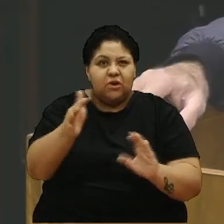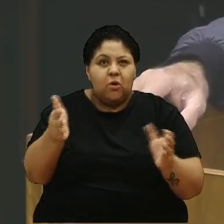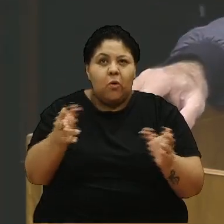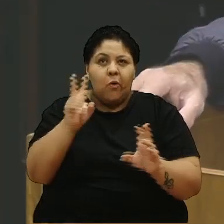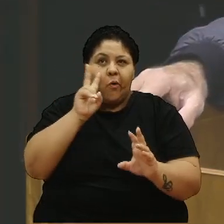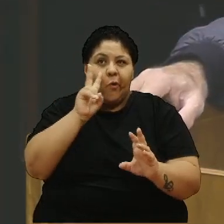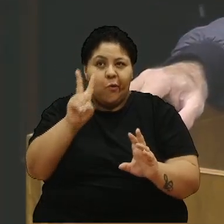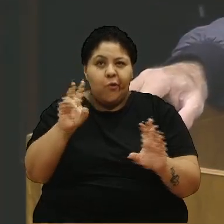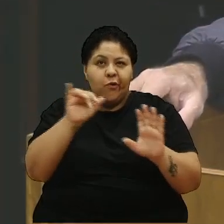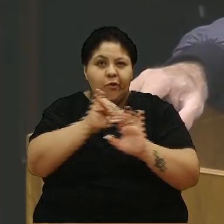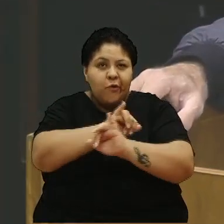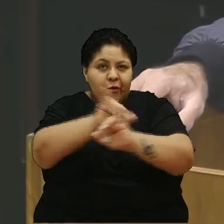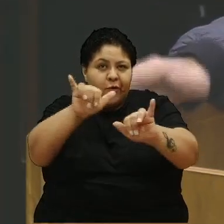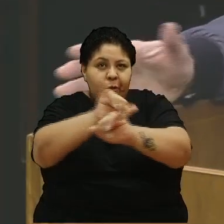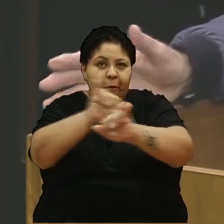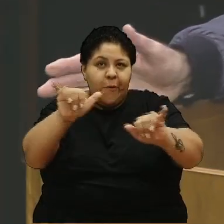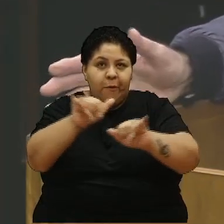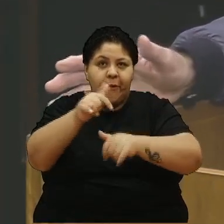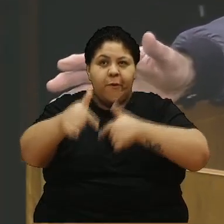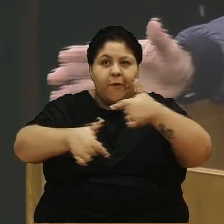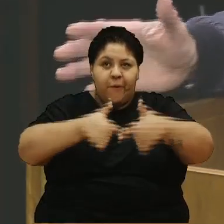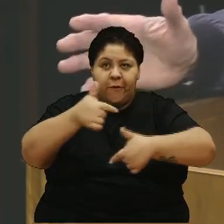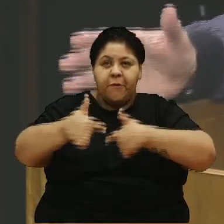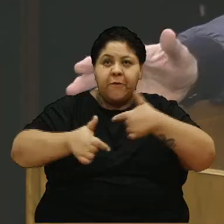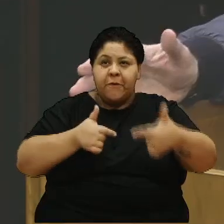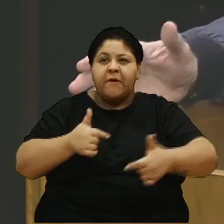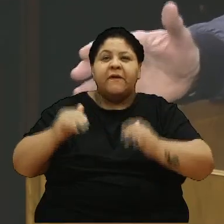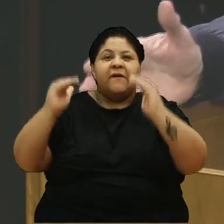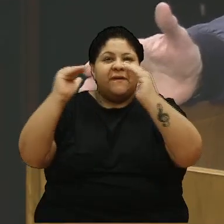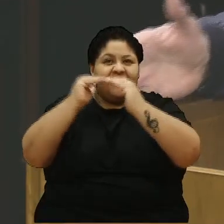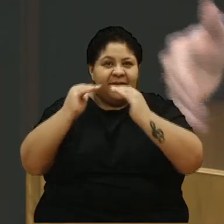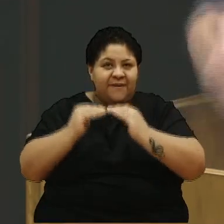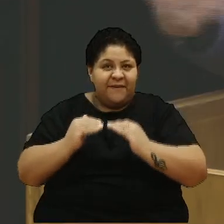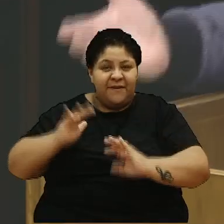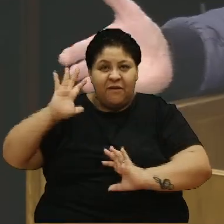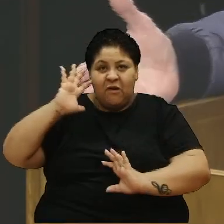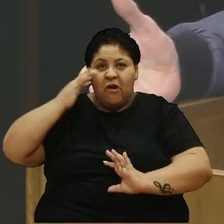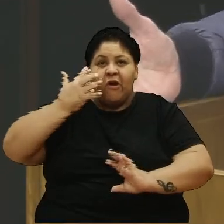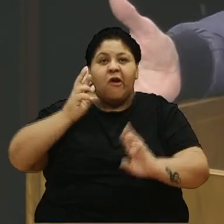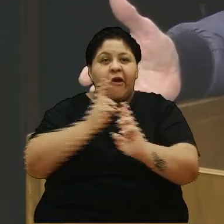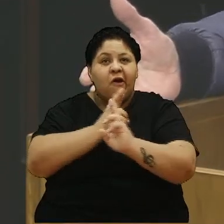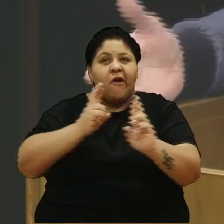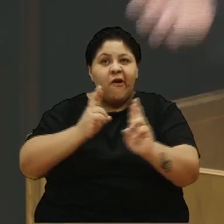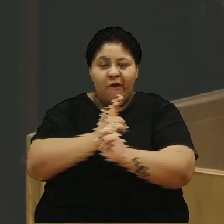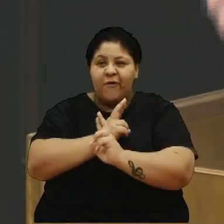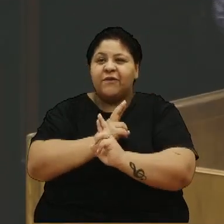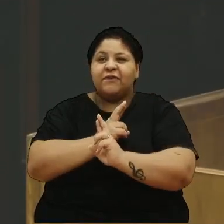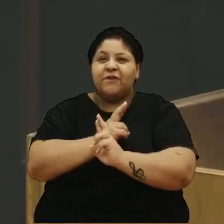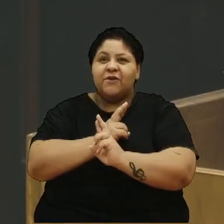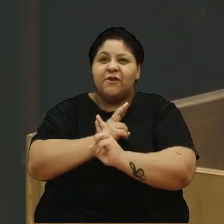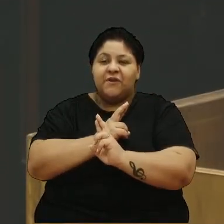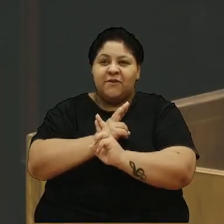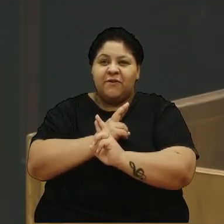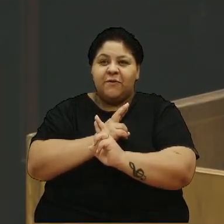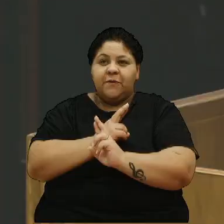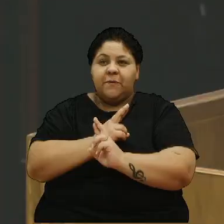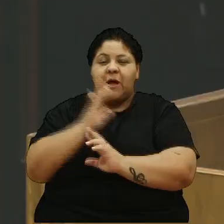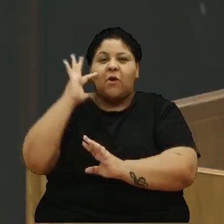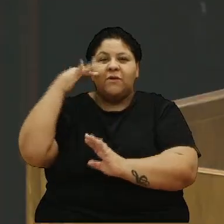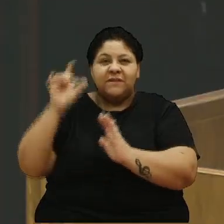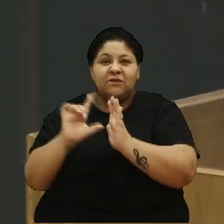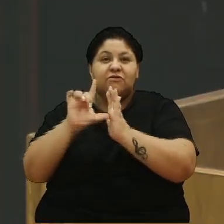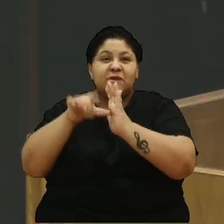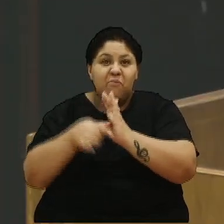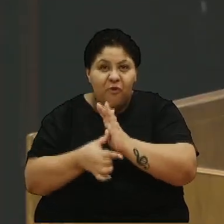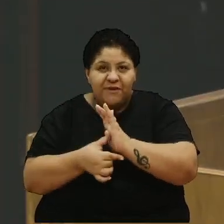para divulgar um pouco o nosso trabalho, que coincidentemente aconteceu em relação no dia seguinte a um evento importante que aconteceu